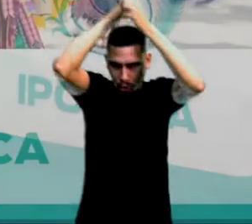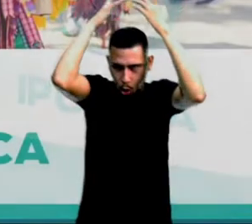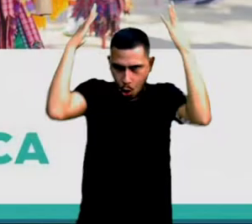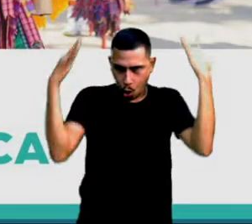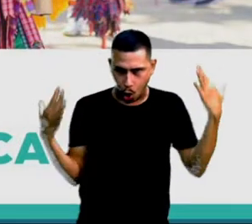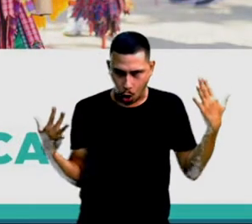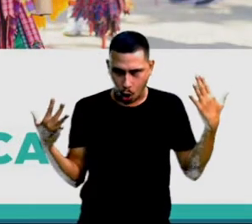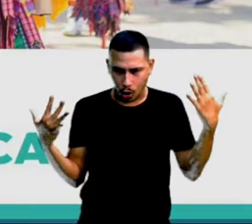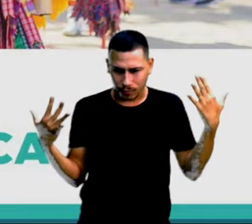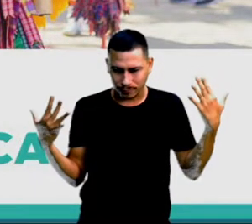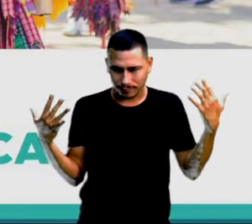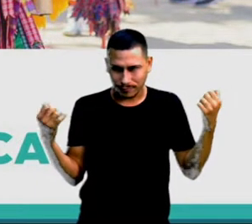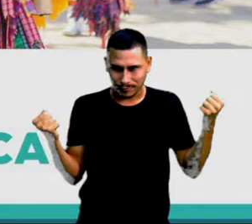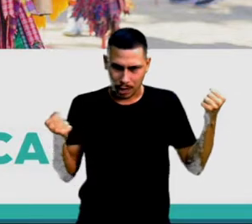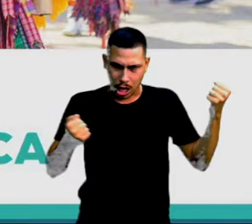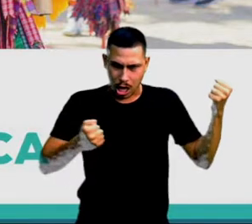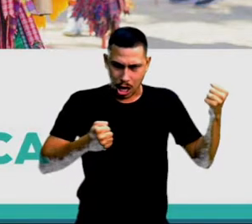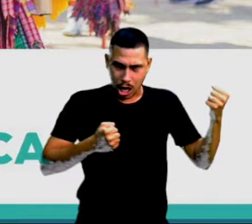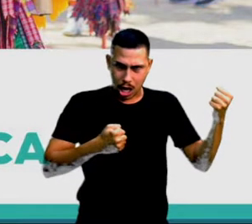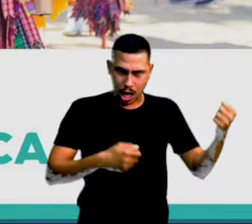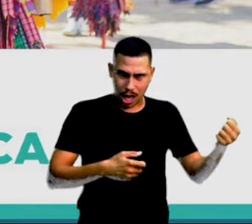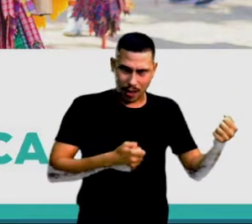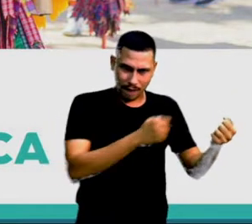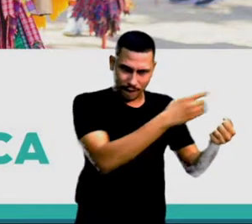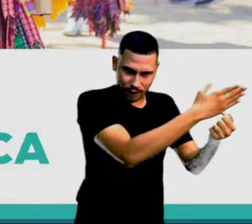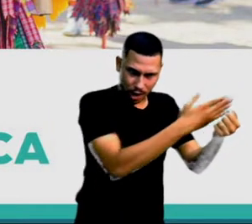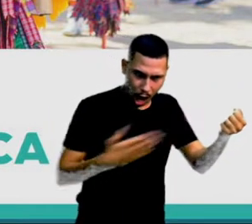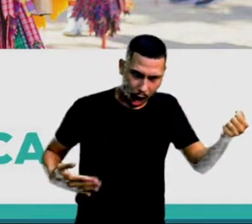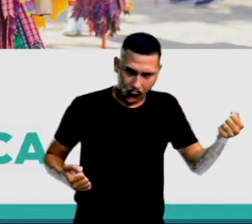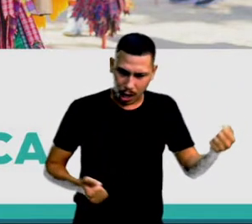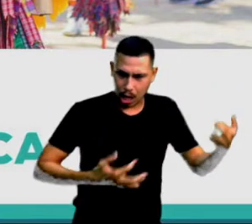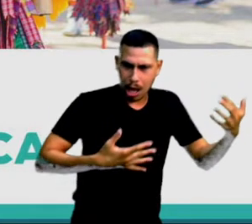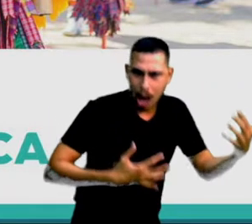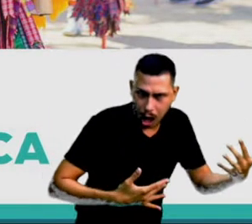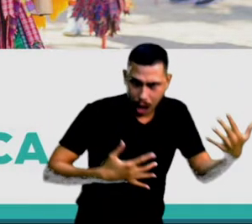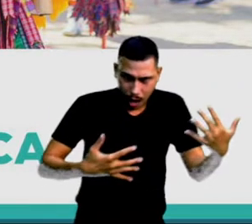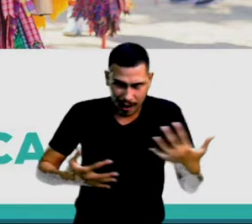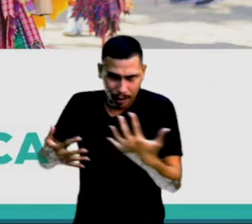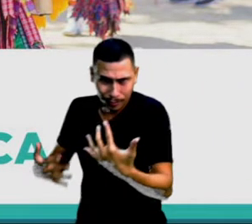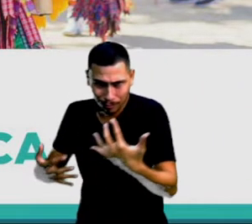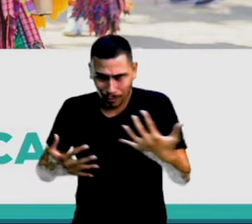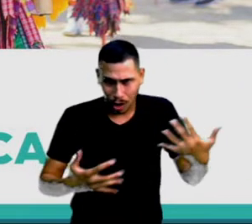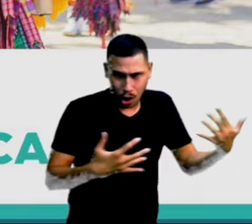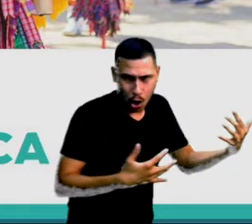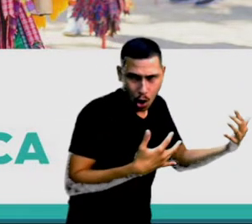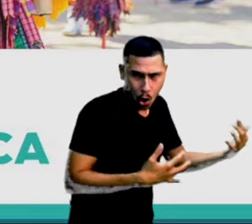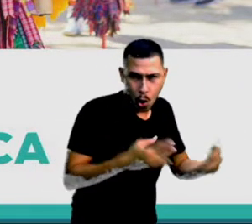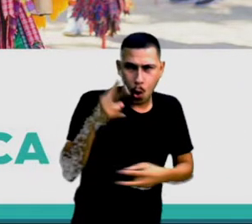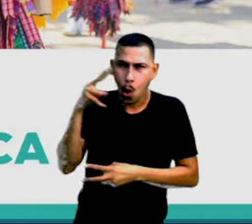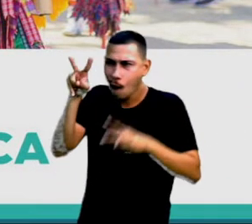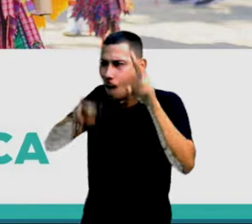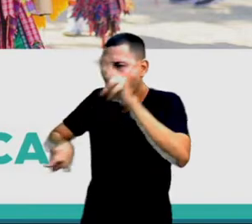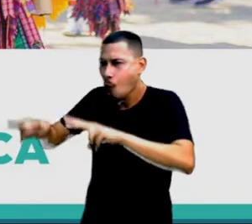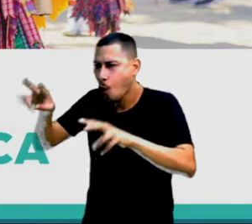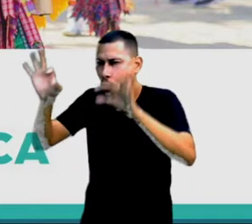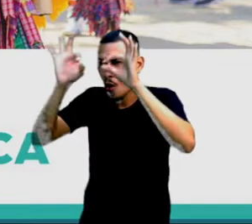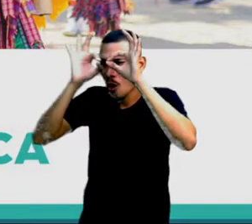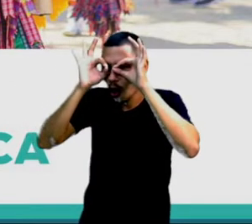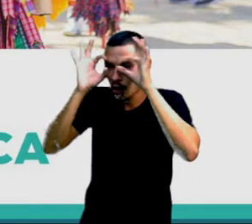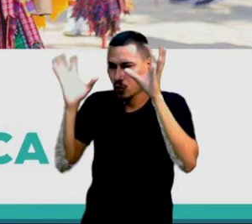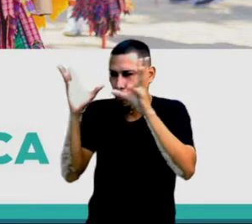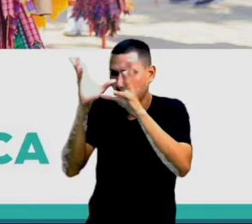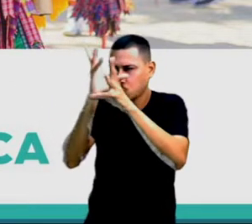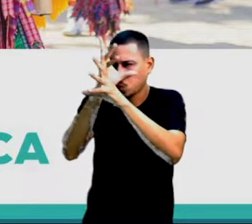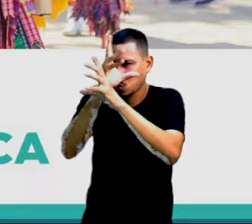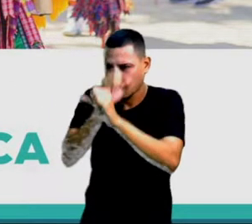gente, por favor. Olha só o caboclo aqui de lança, né? Na imagem superior. Ele de óculos escuros aqui, né? Com a lança na mão.